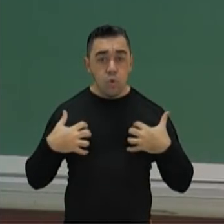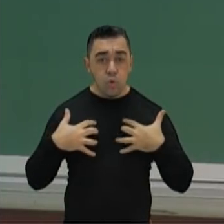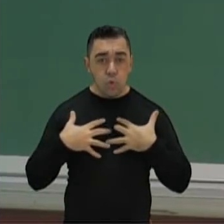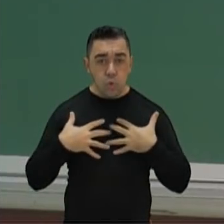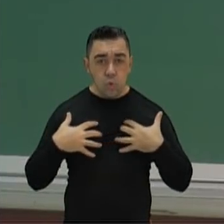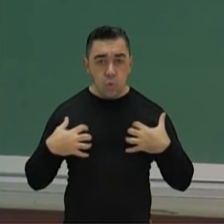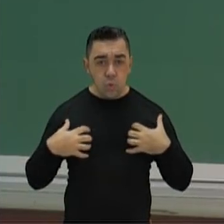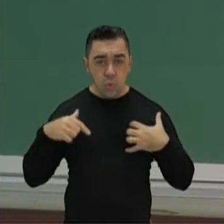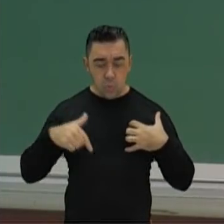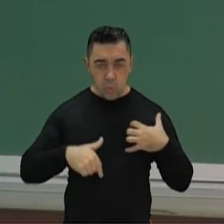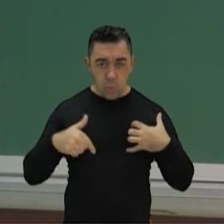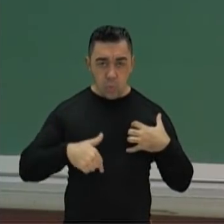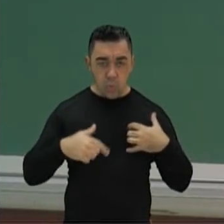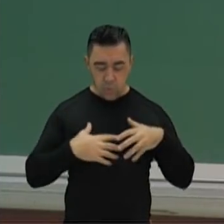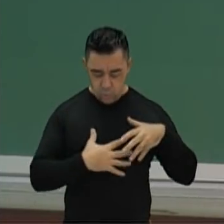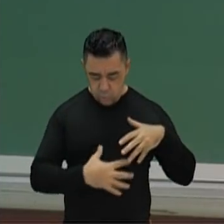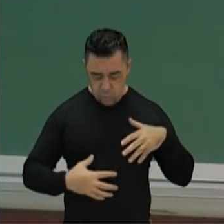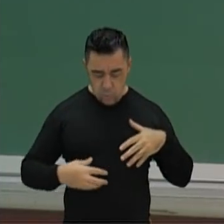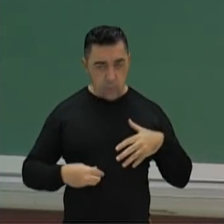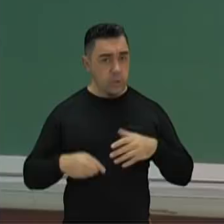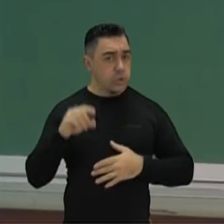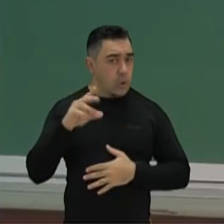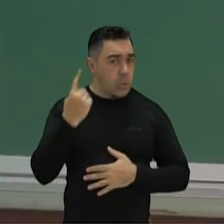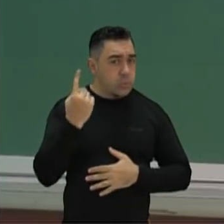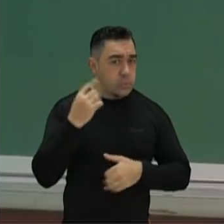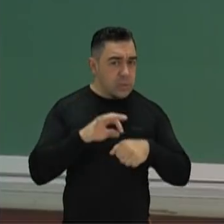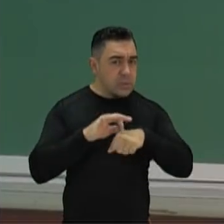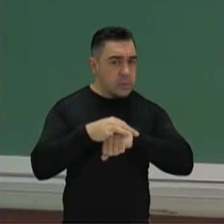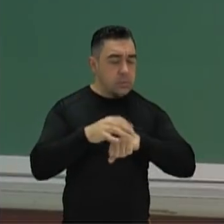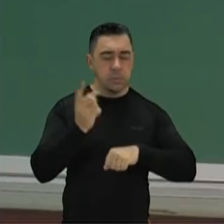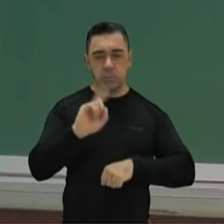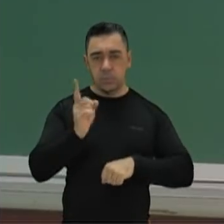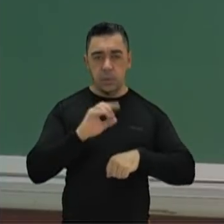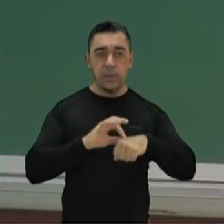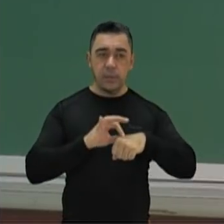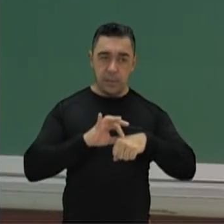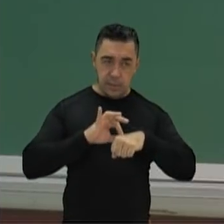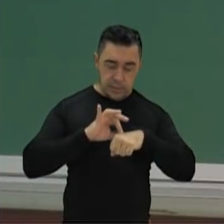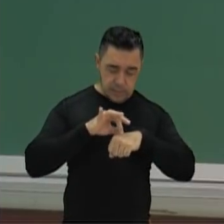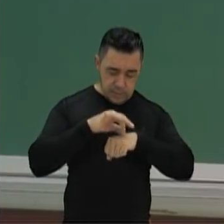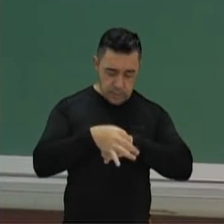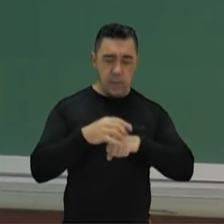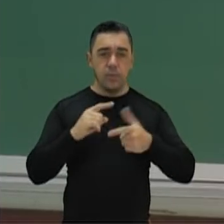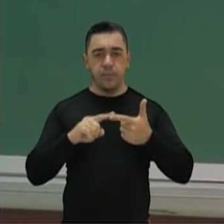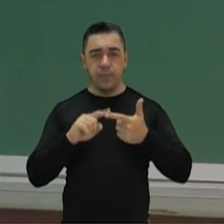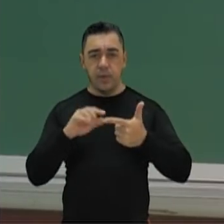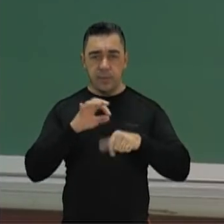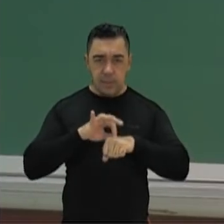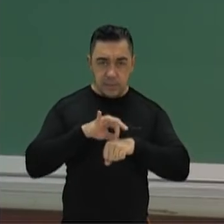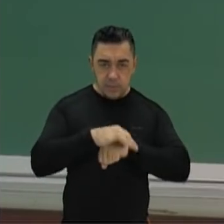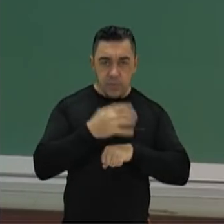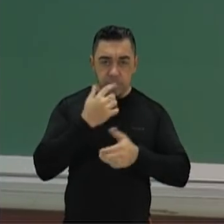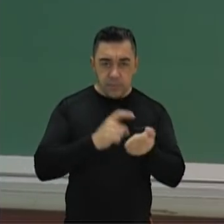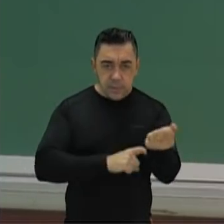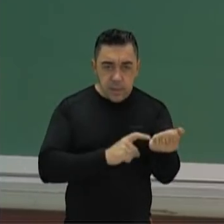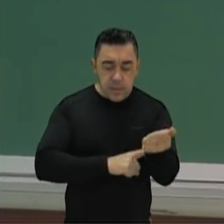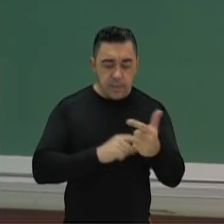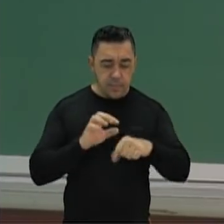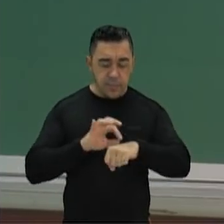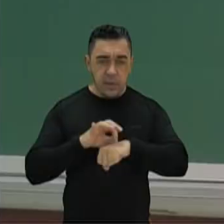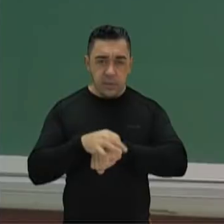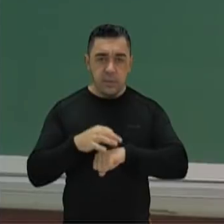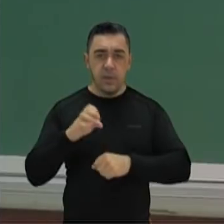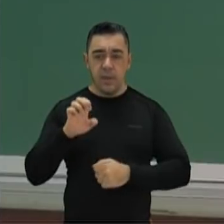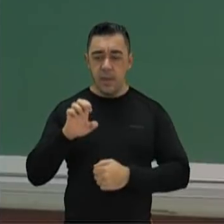não forma o nosso estômago. A gente precisa do tecido muscular, a gente precisa do tecido sanguíneo, a gente precisa do tecido epitelial